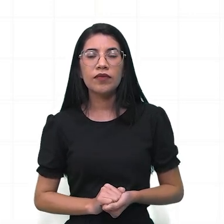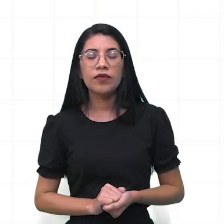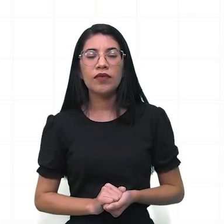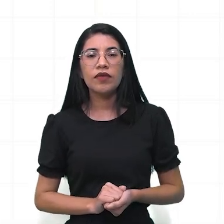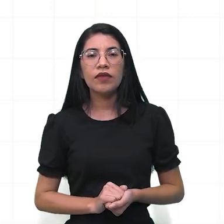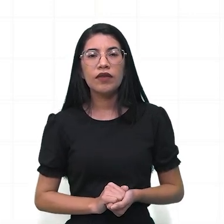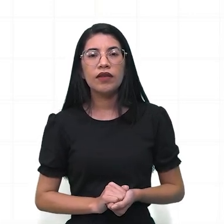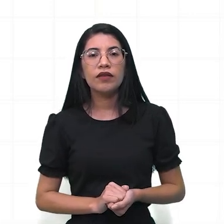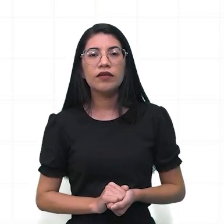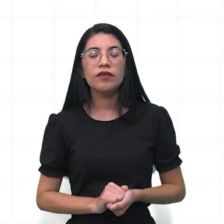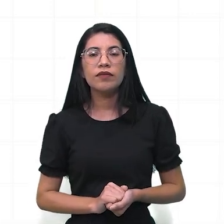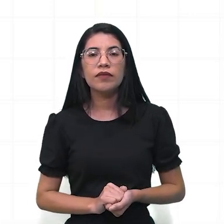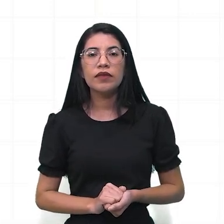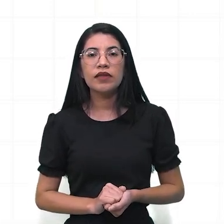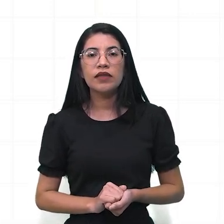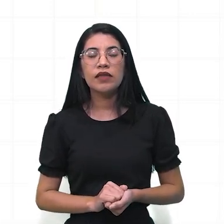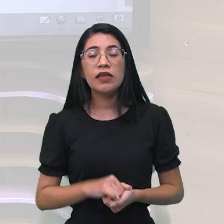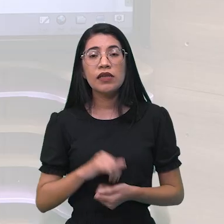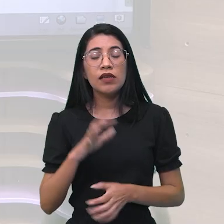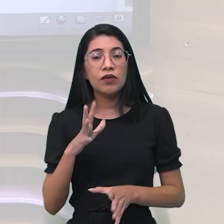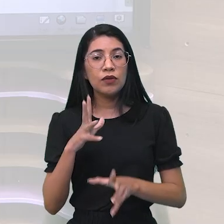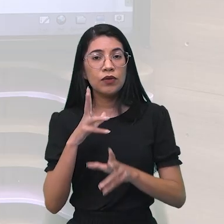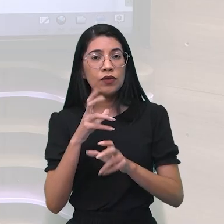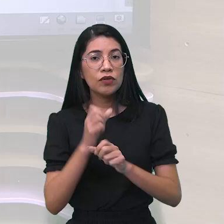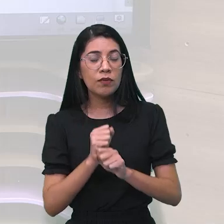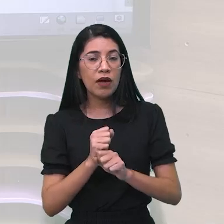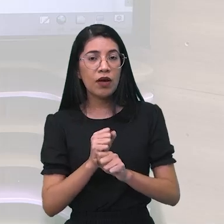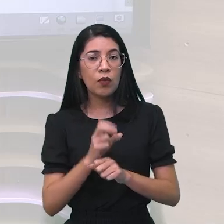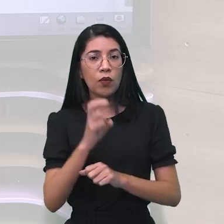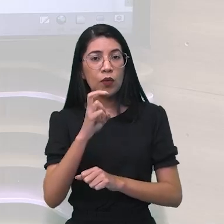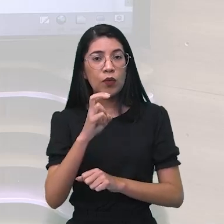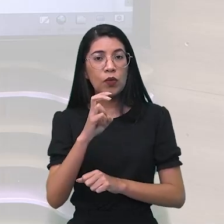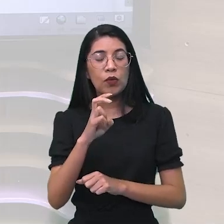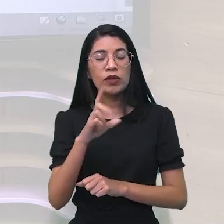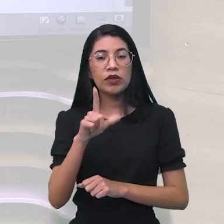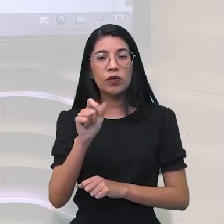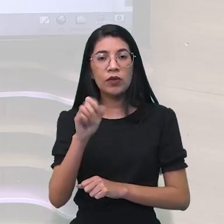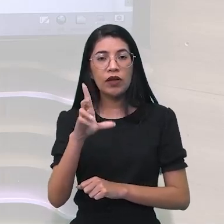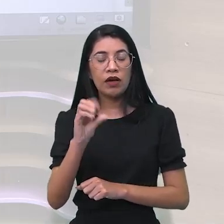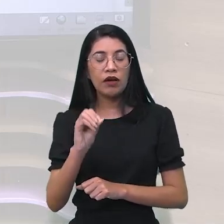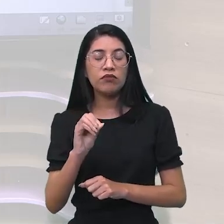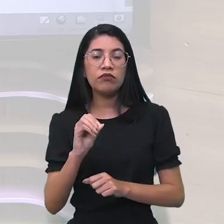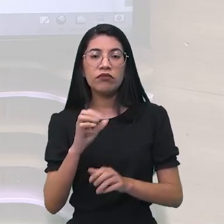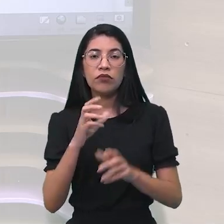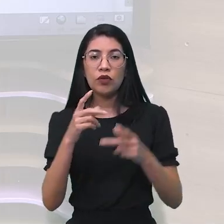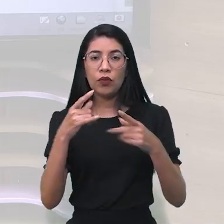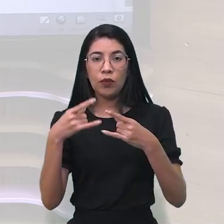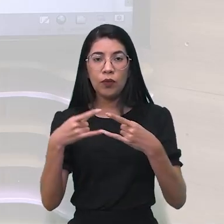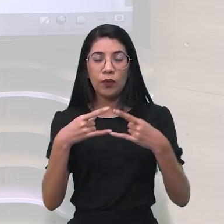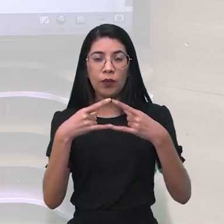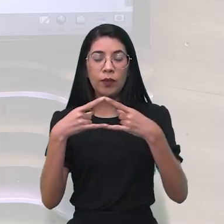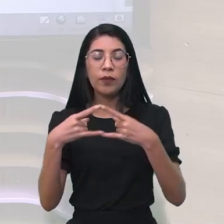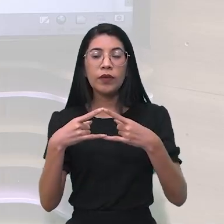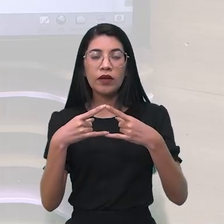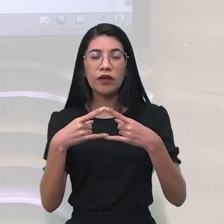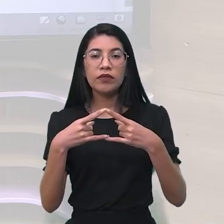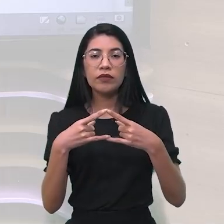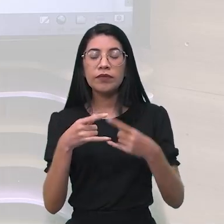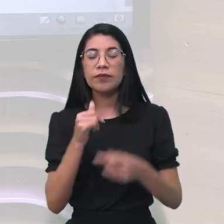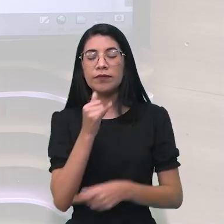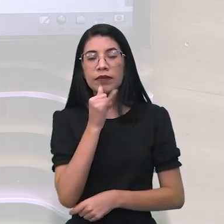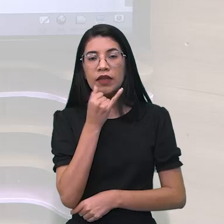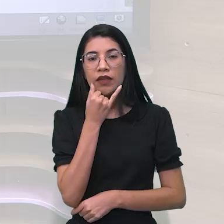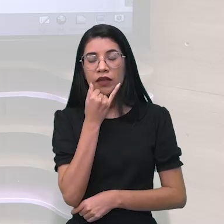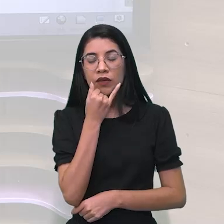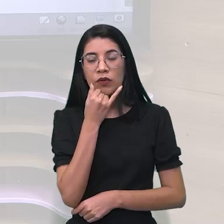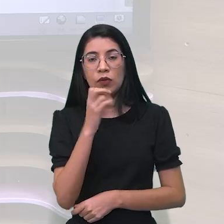seguinte, ó, que quando eu somar esses 5 lados desse pentágono aqui, ó, os 5 lados não, perdão,